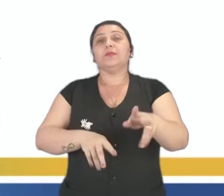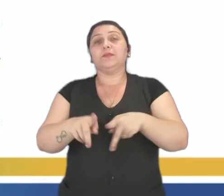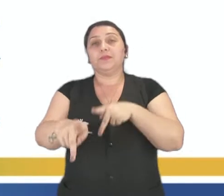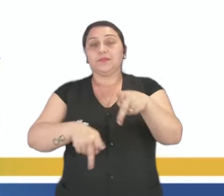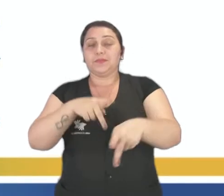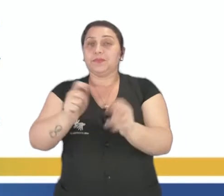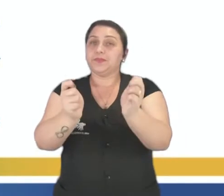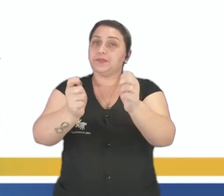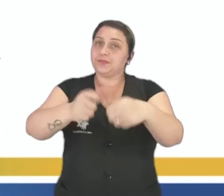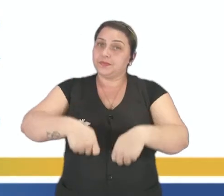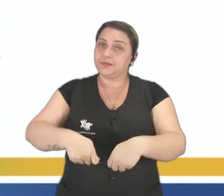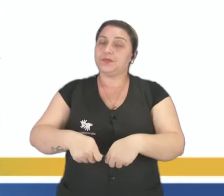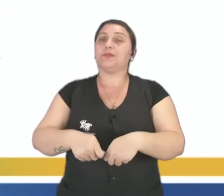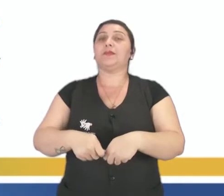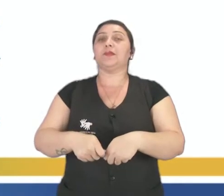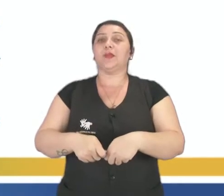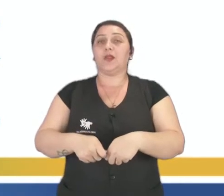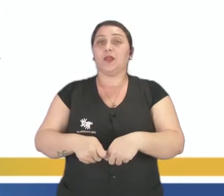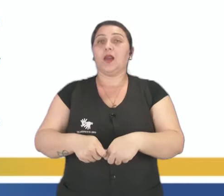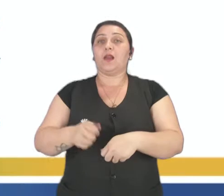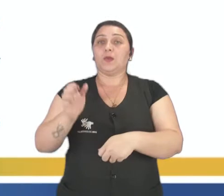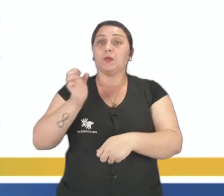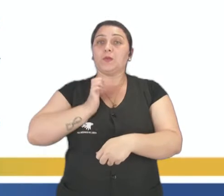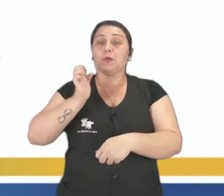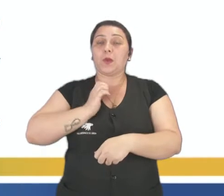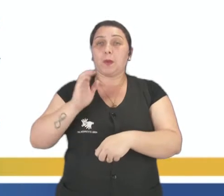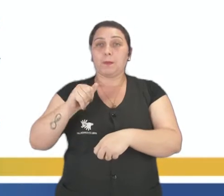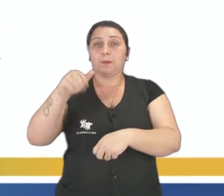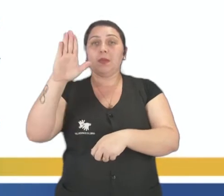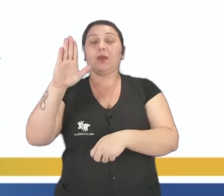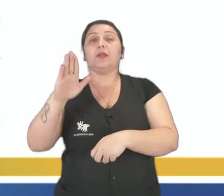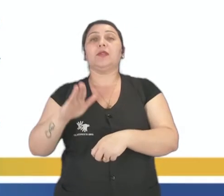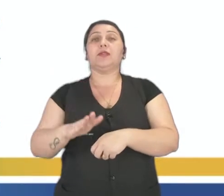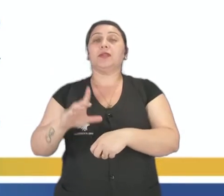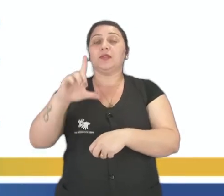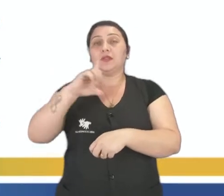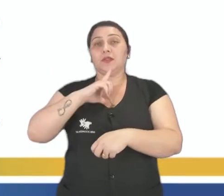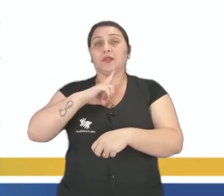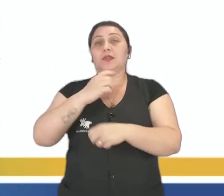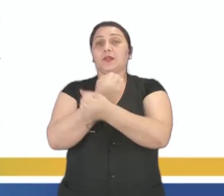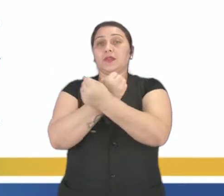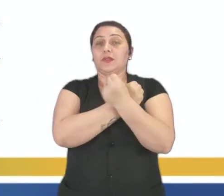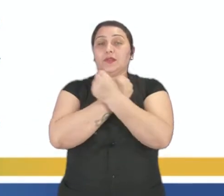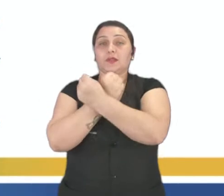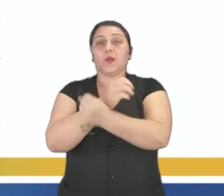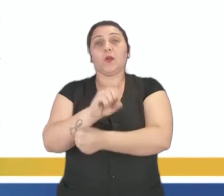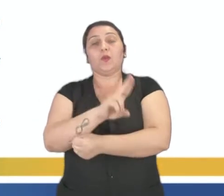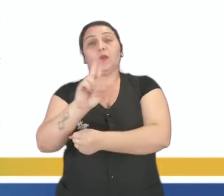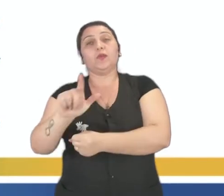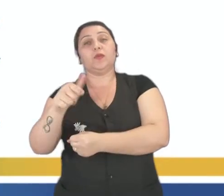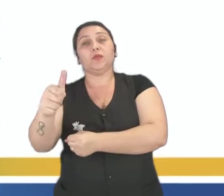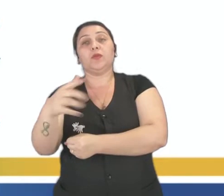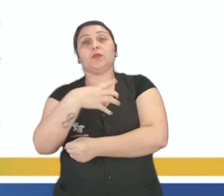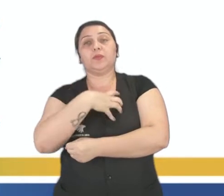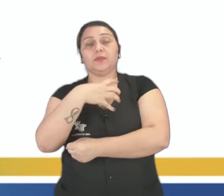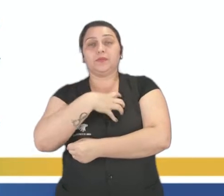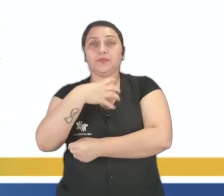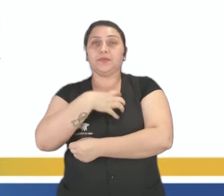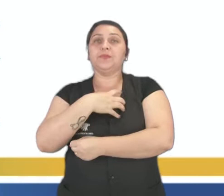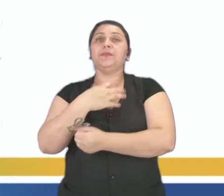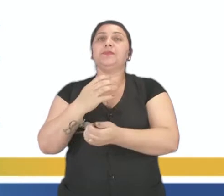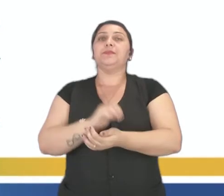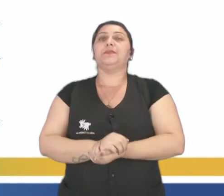para poder usufruir de ganhos maiores em função disso, seja de forma escravizada ou de outras maneiras.